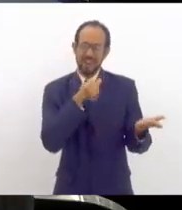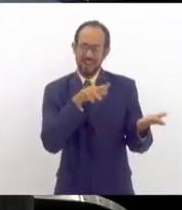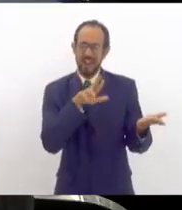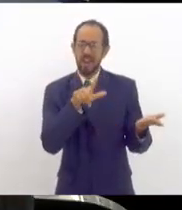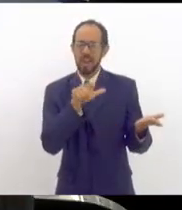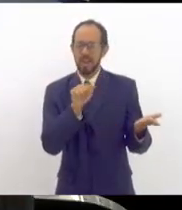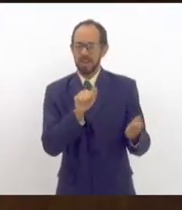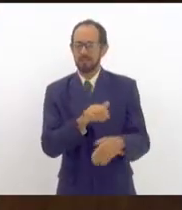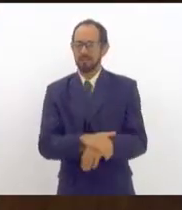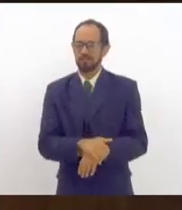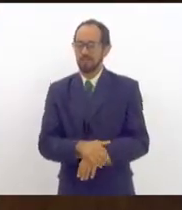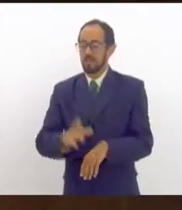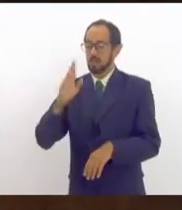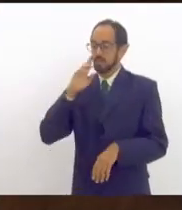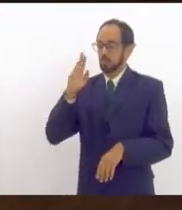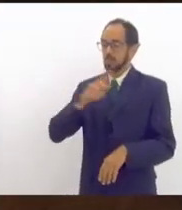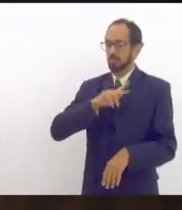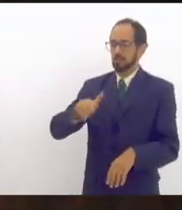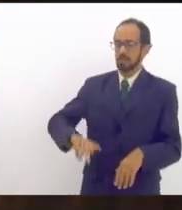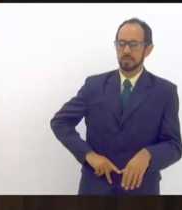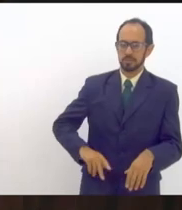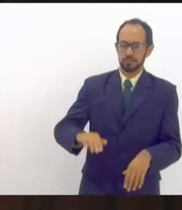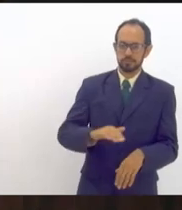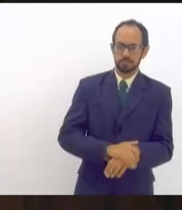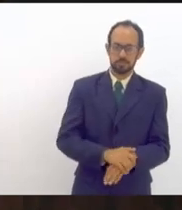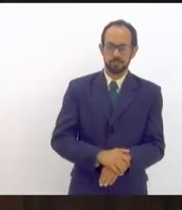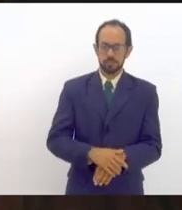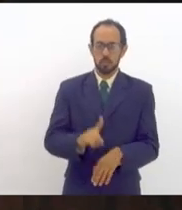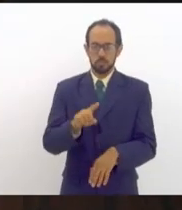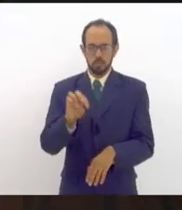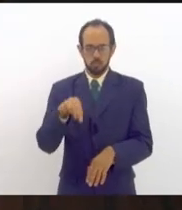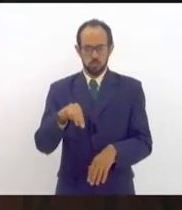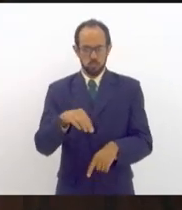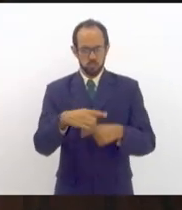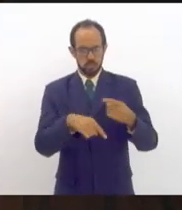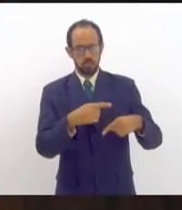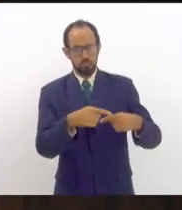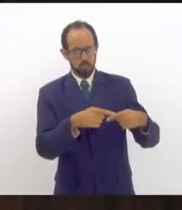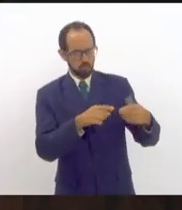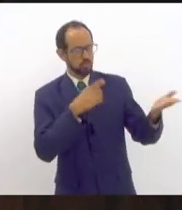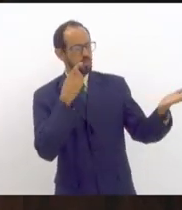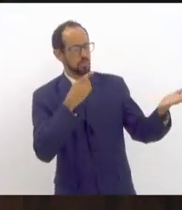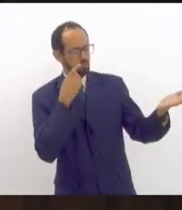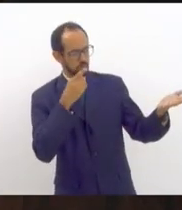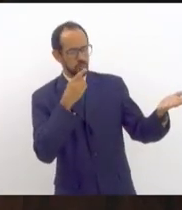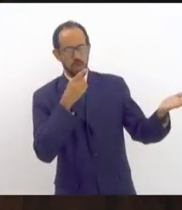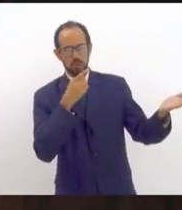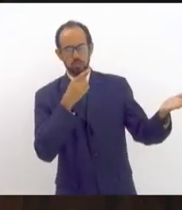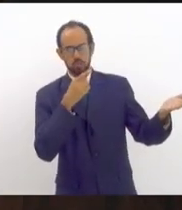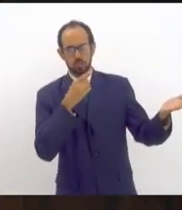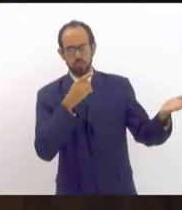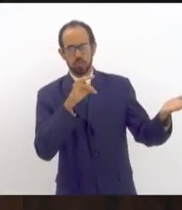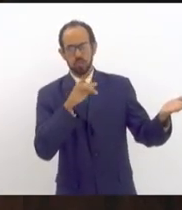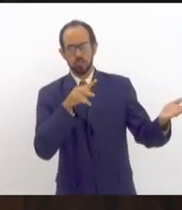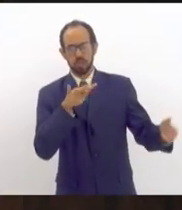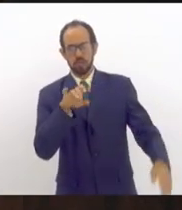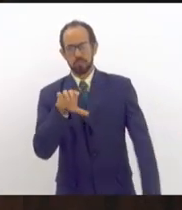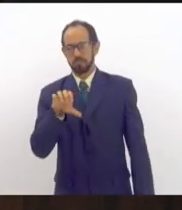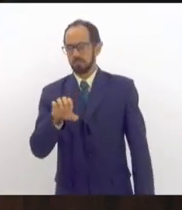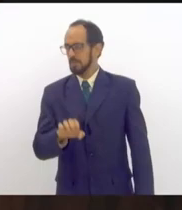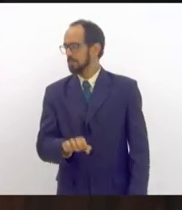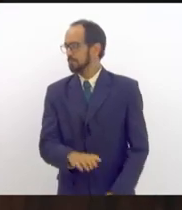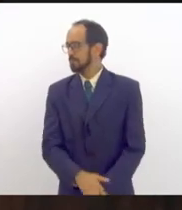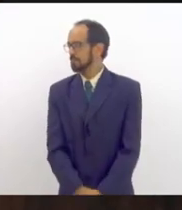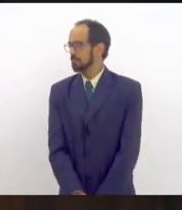senhora Presidente só um minutinho e logo depois o deputado Felipe pobel